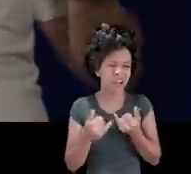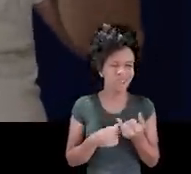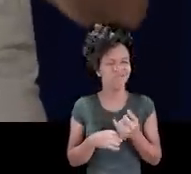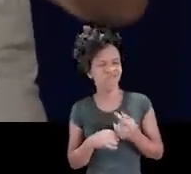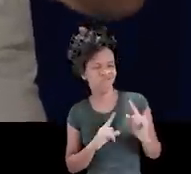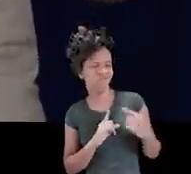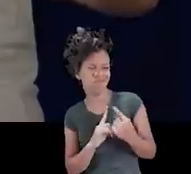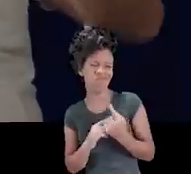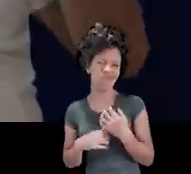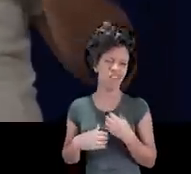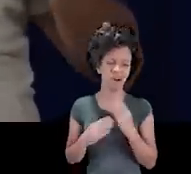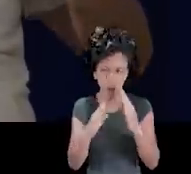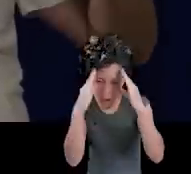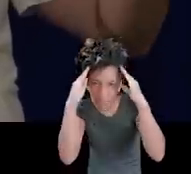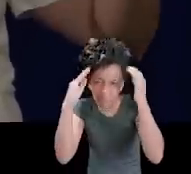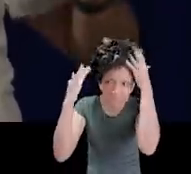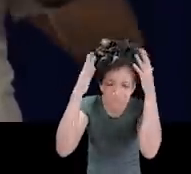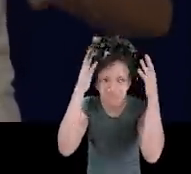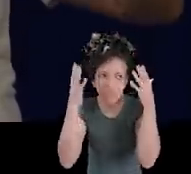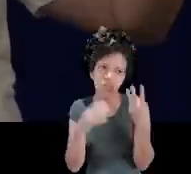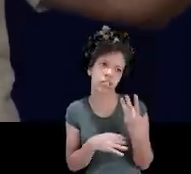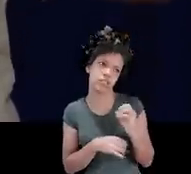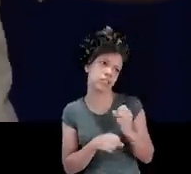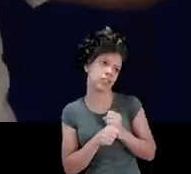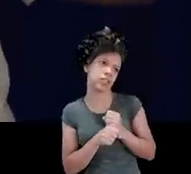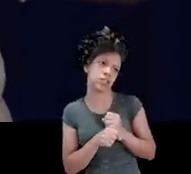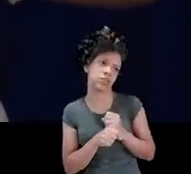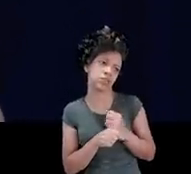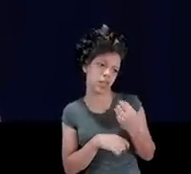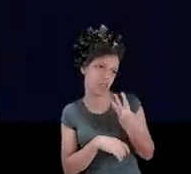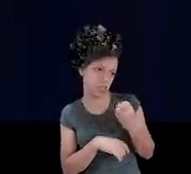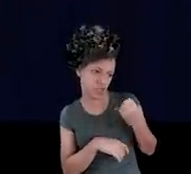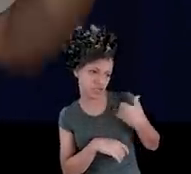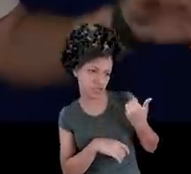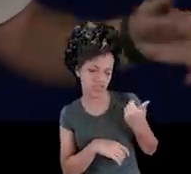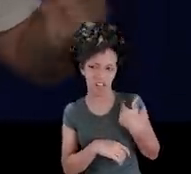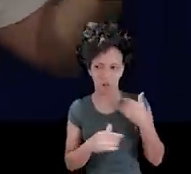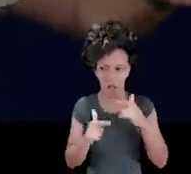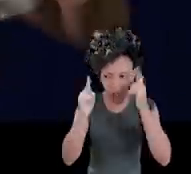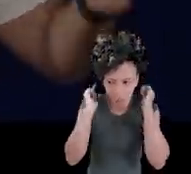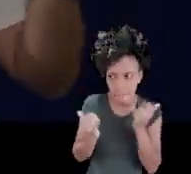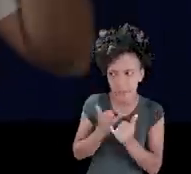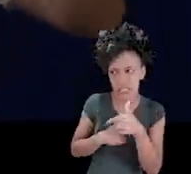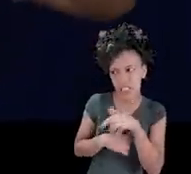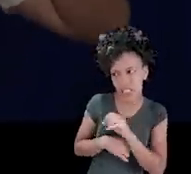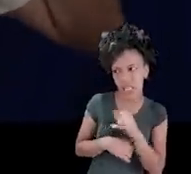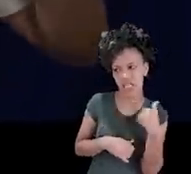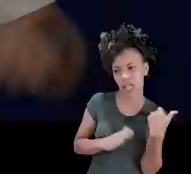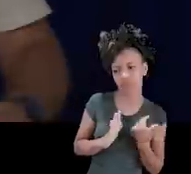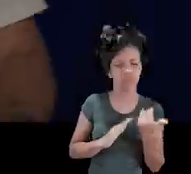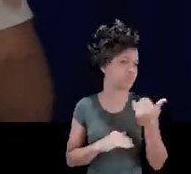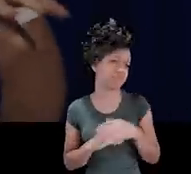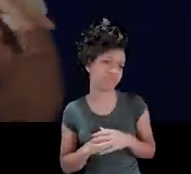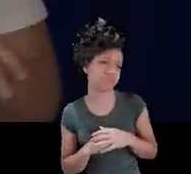tá acostumado com aquela brincadeira das entradas aumentando, pô, com 30 anos você vai ficar carecão e vai parecer que tem 70. Você tá acostumado, depois você raspa,